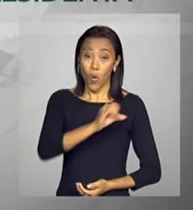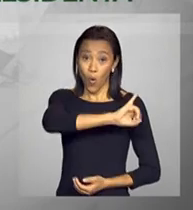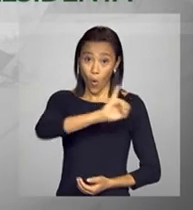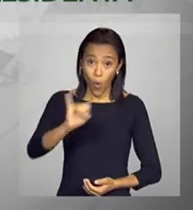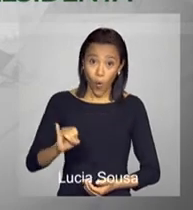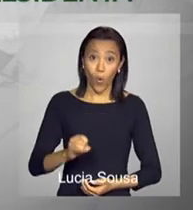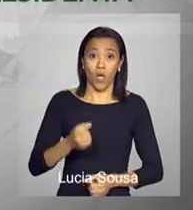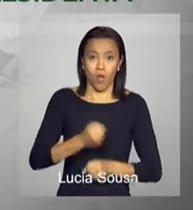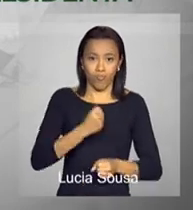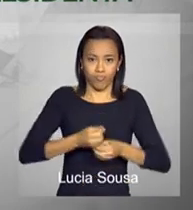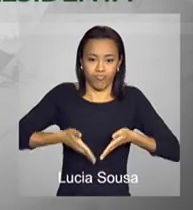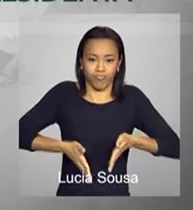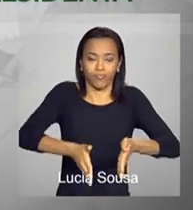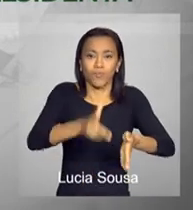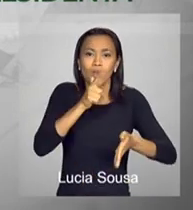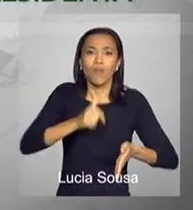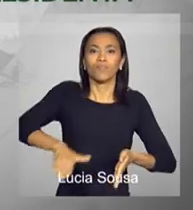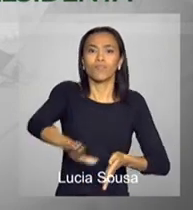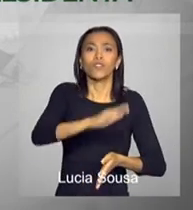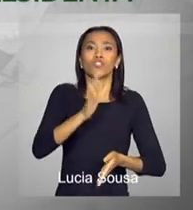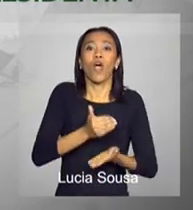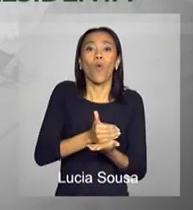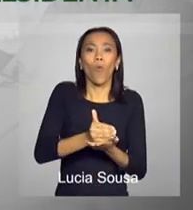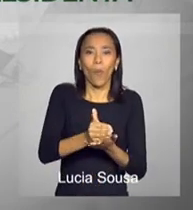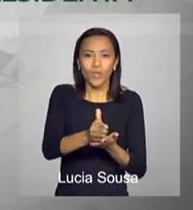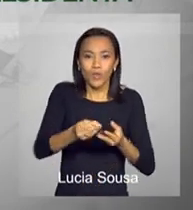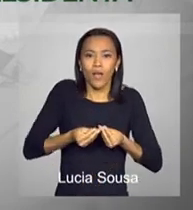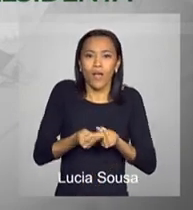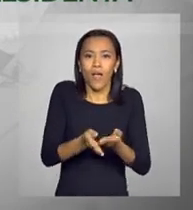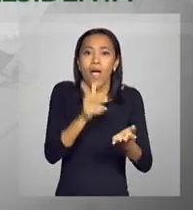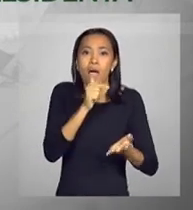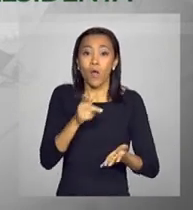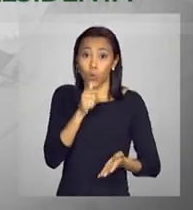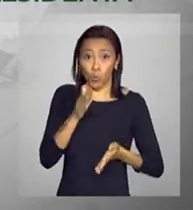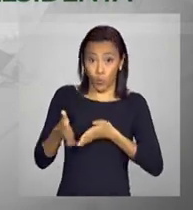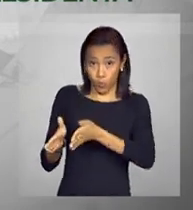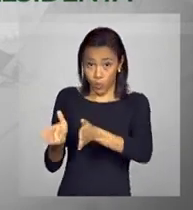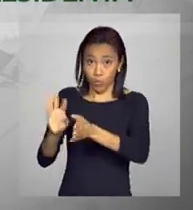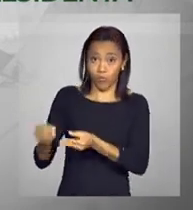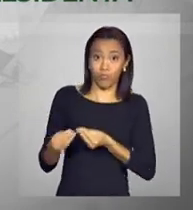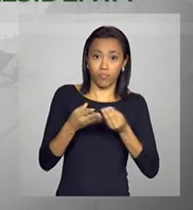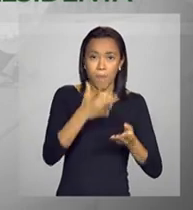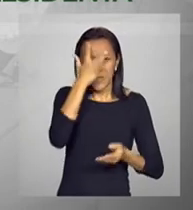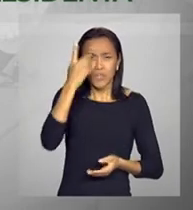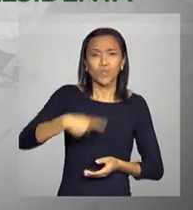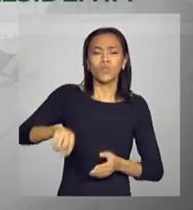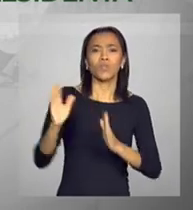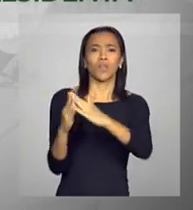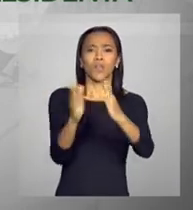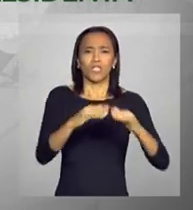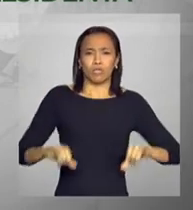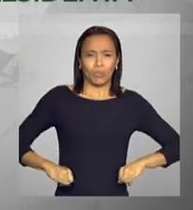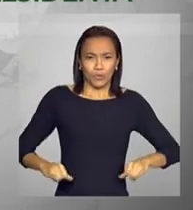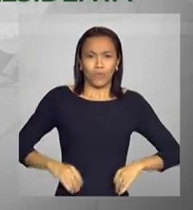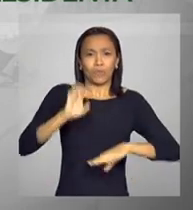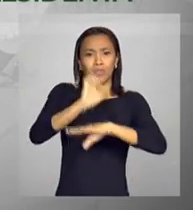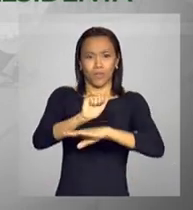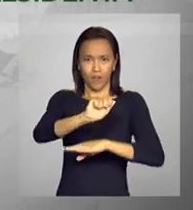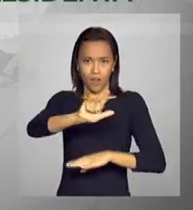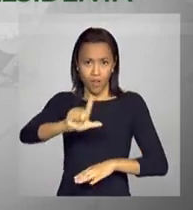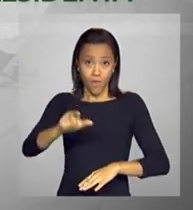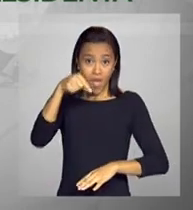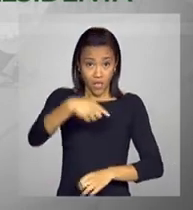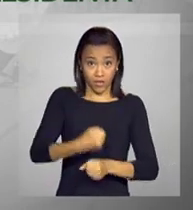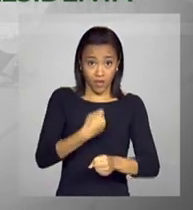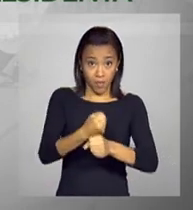Olá, o Canal do Sertão começou a levar água do Rio São Francisco a moradores atingidos pela seca em Alagoas. A